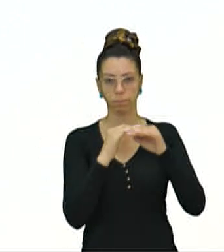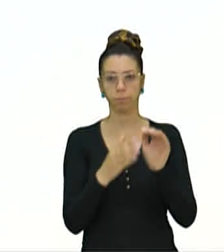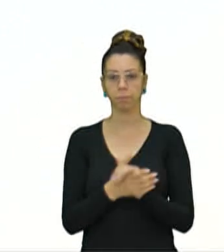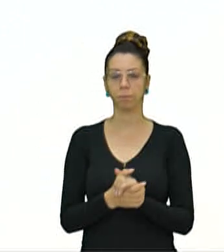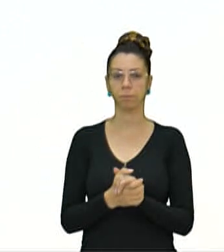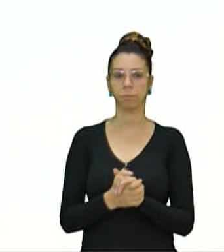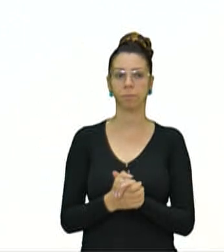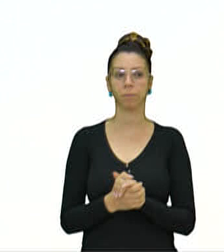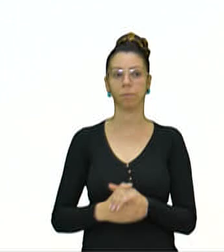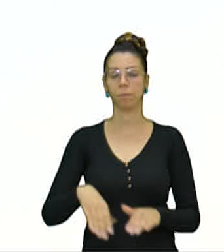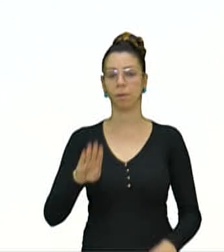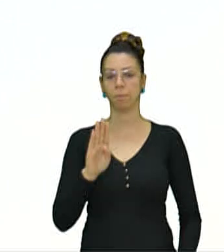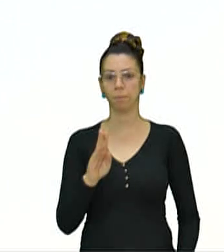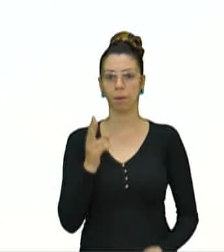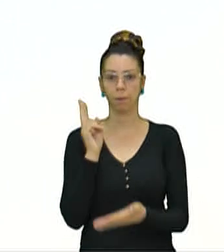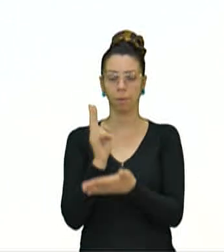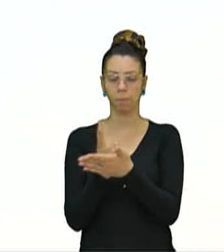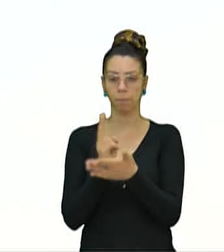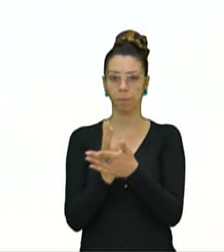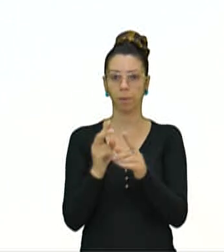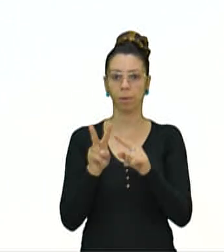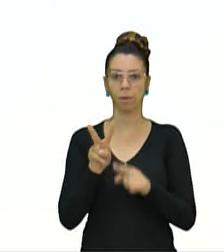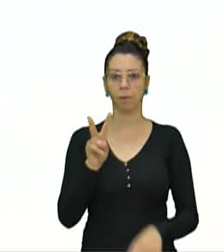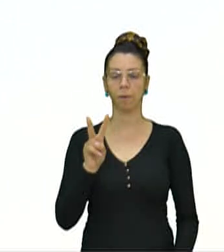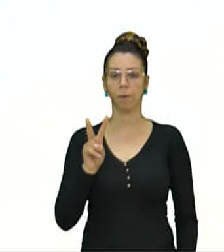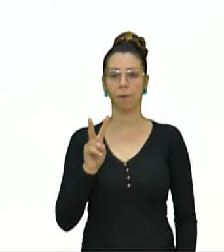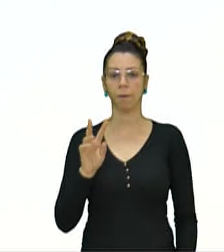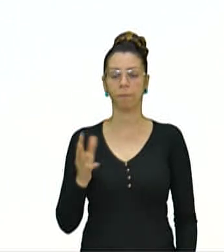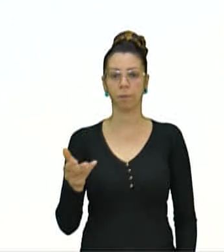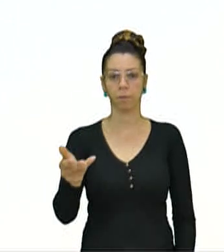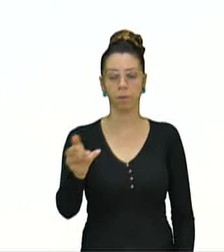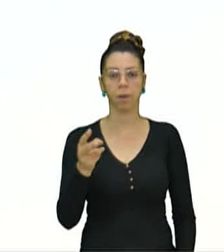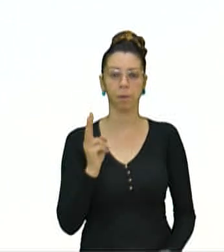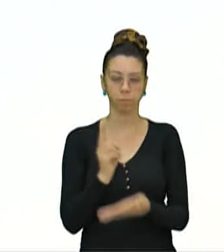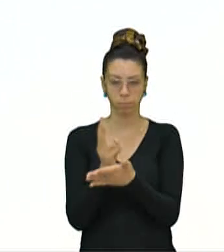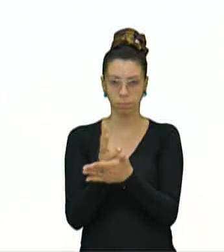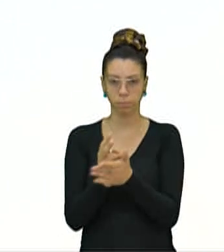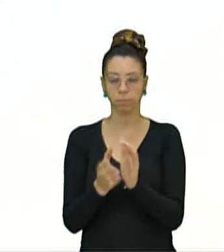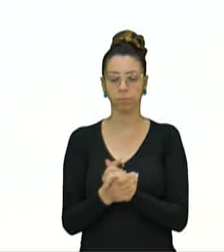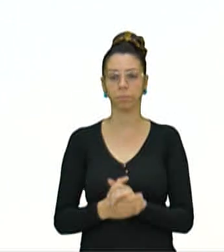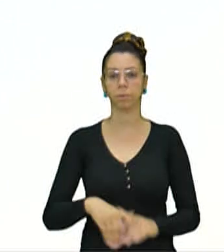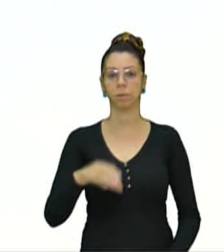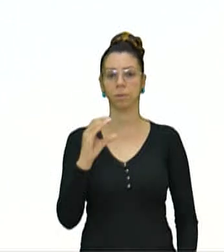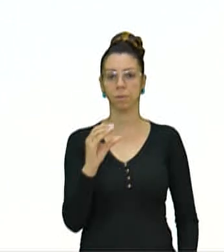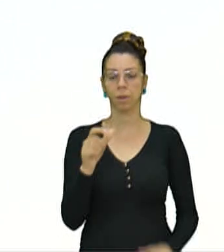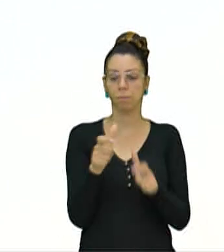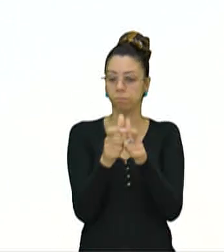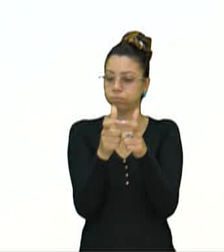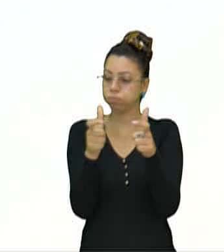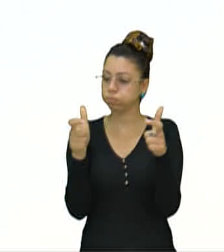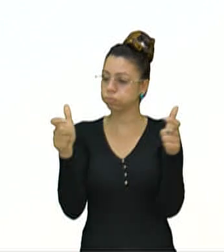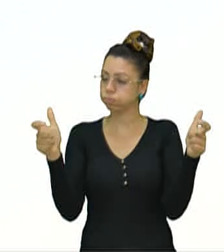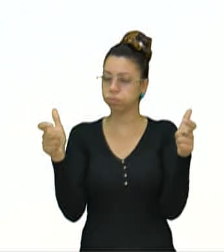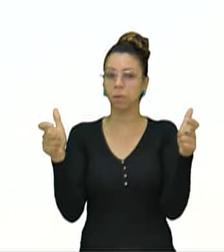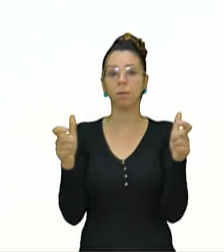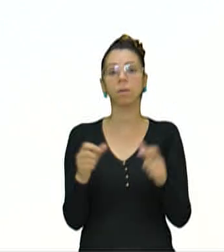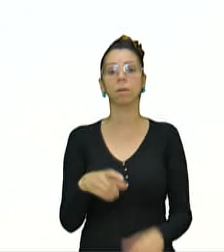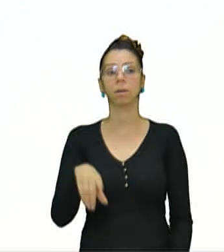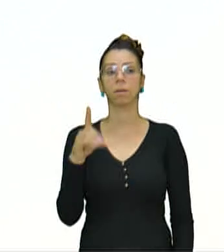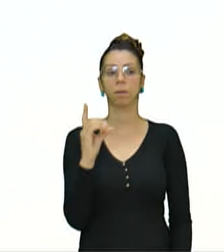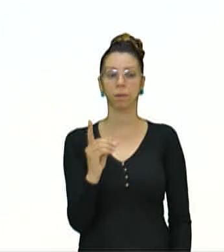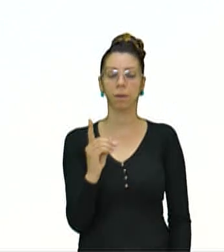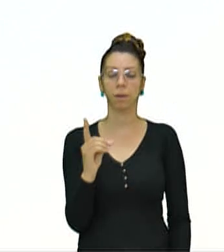é constante, pois o módulo da velocidade é constante. C, está aumentando. Ou D,